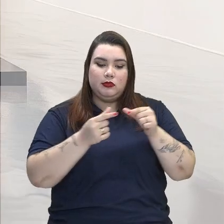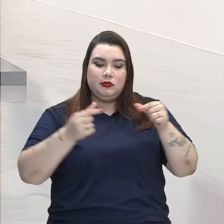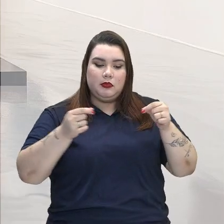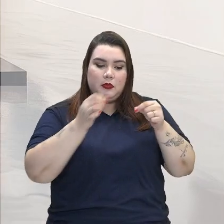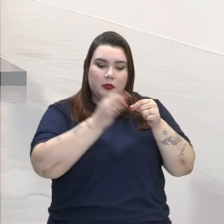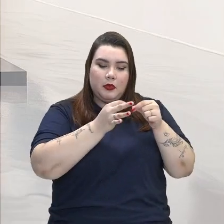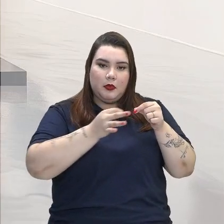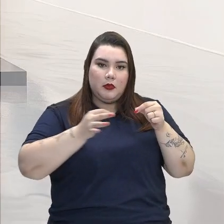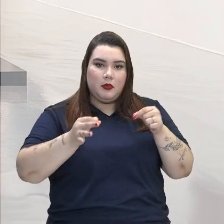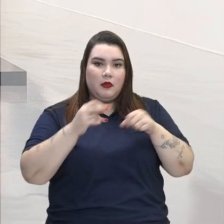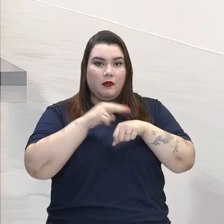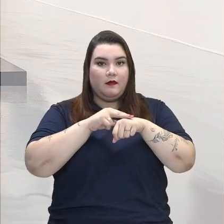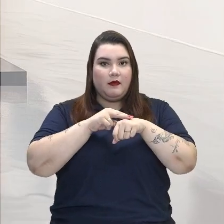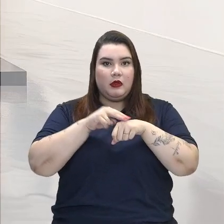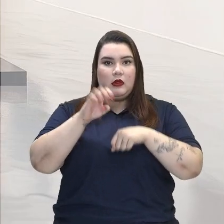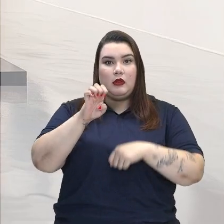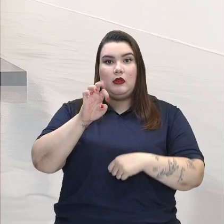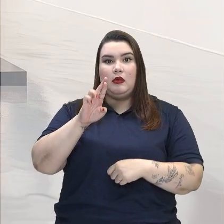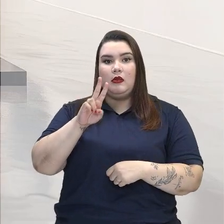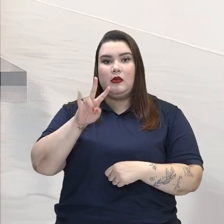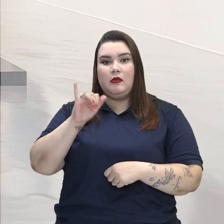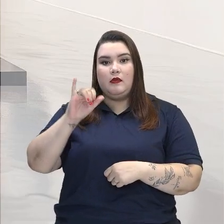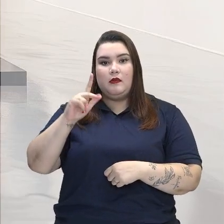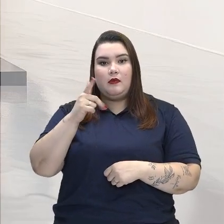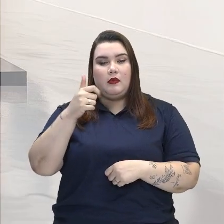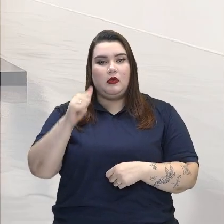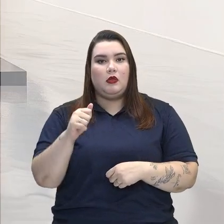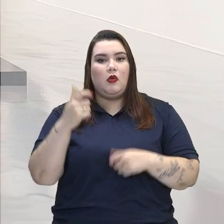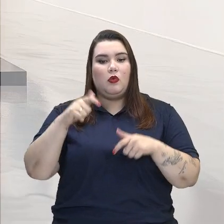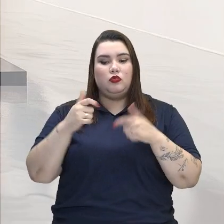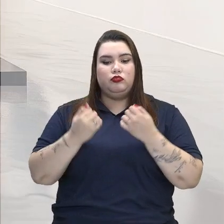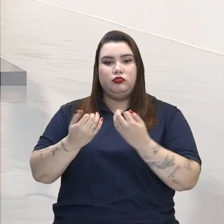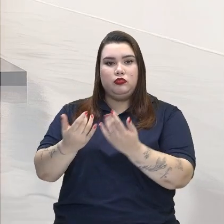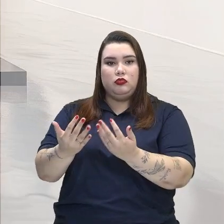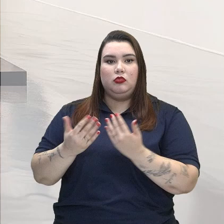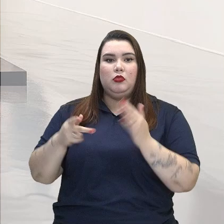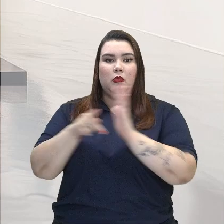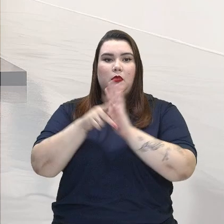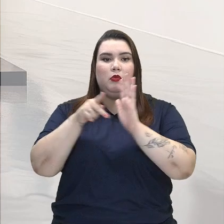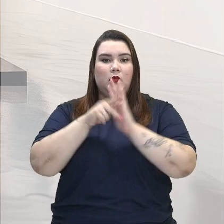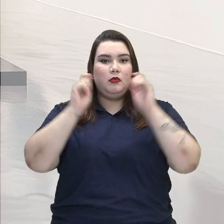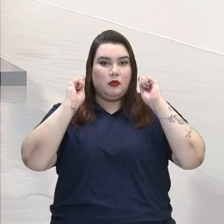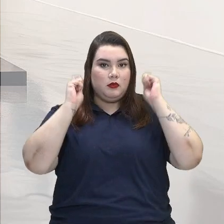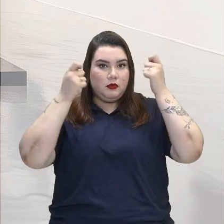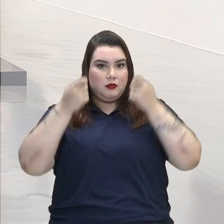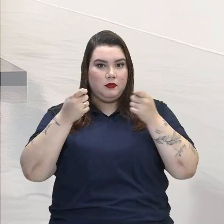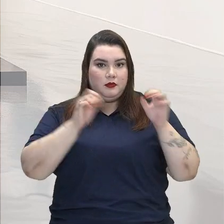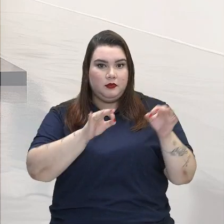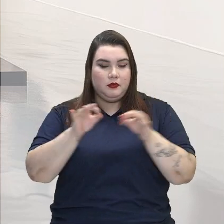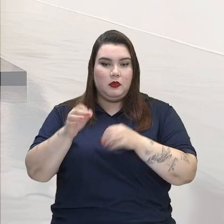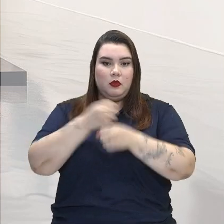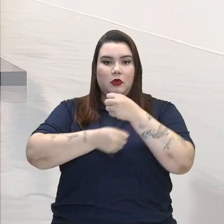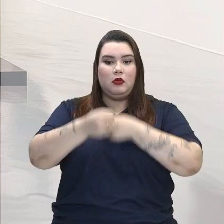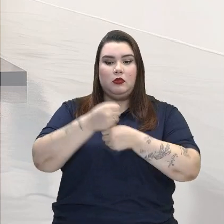espécie Pisum sativum em seu jardim do mosteiro entre os anos de 1856